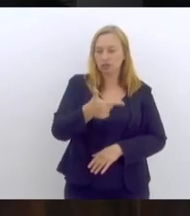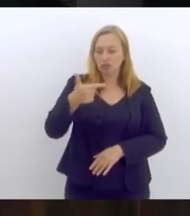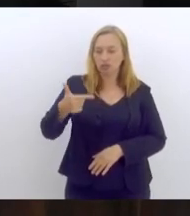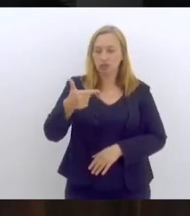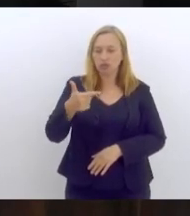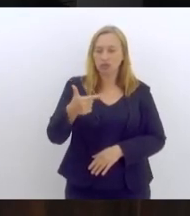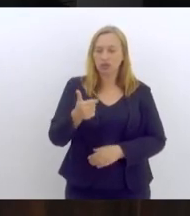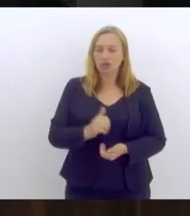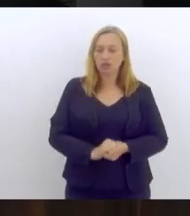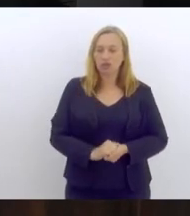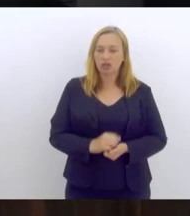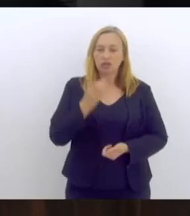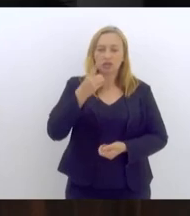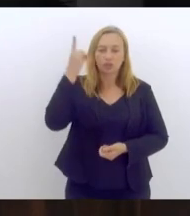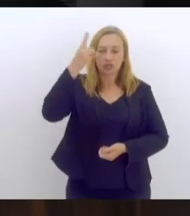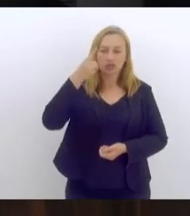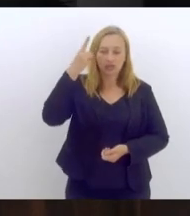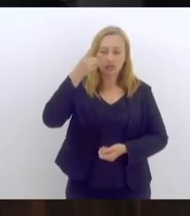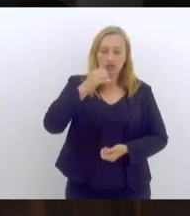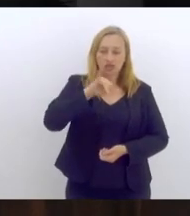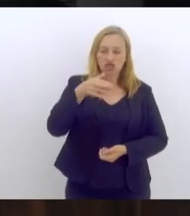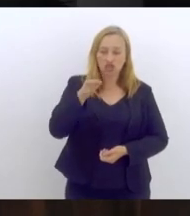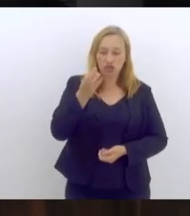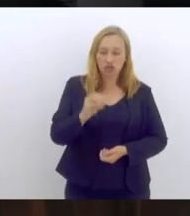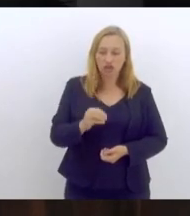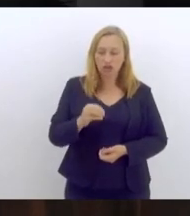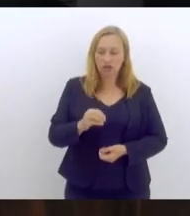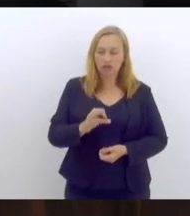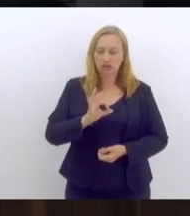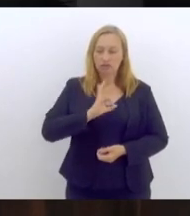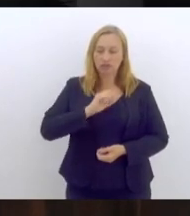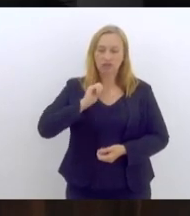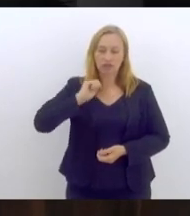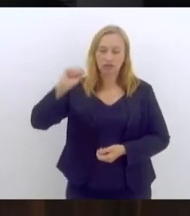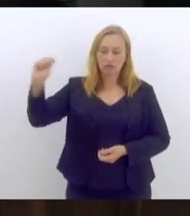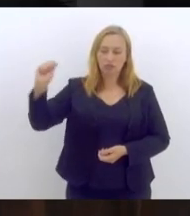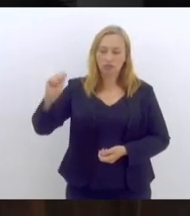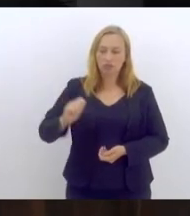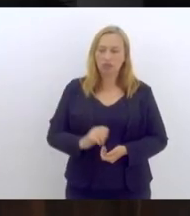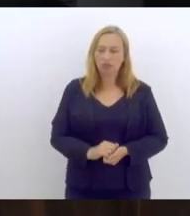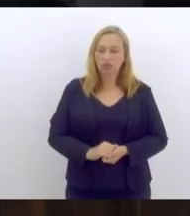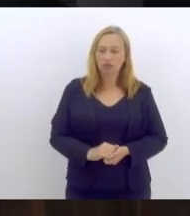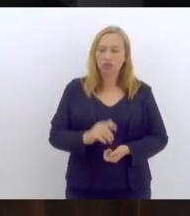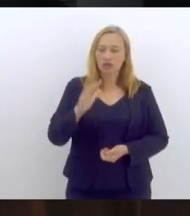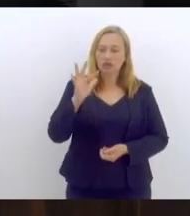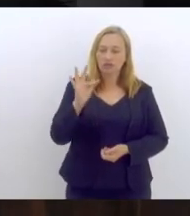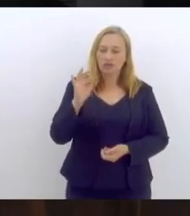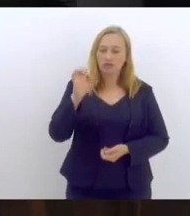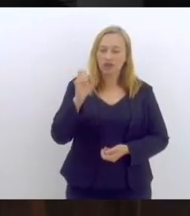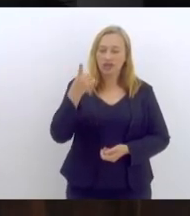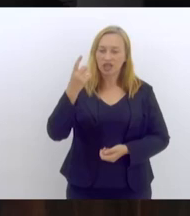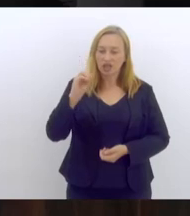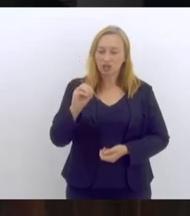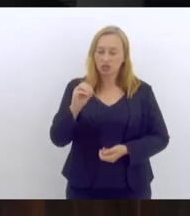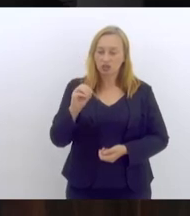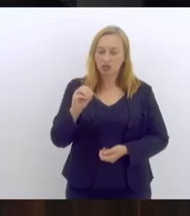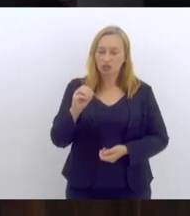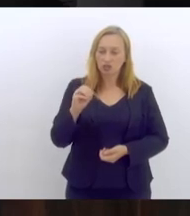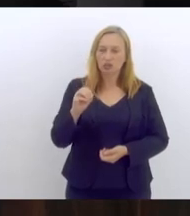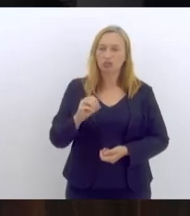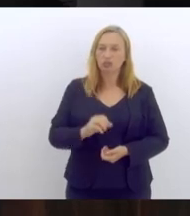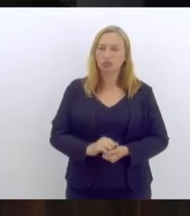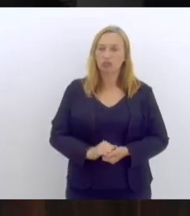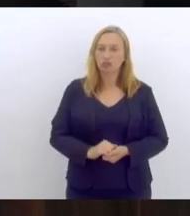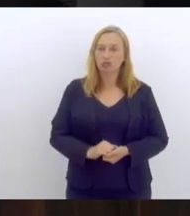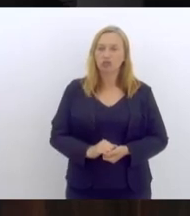coronel... Deputado Coronel Jário, que concede a medalha Tiradentes e o respectivo diploma ao senhor Fernando Luiz Matos da Mata,